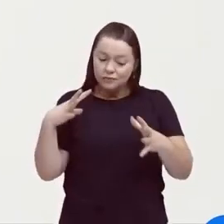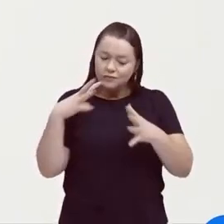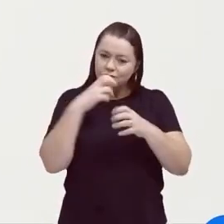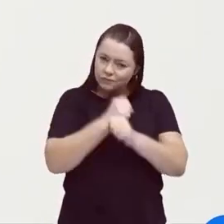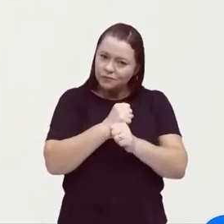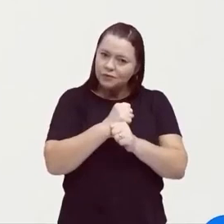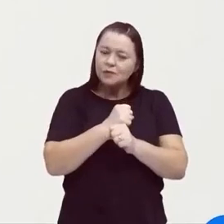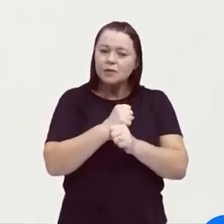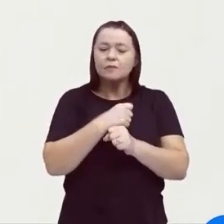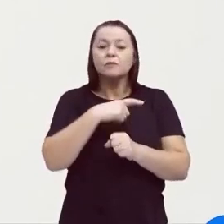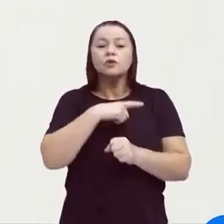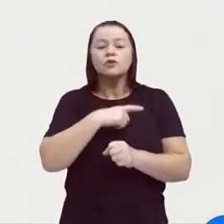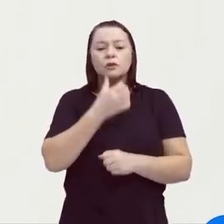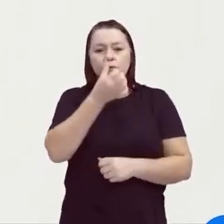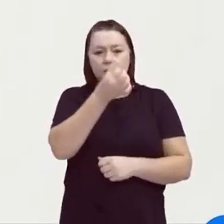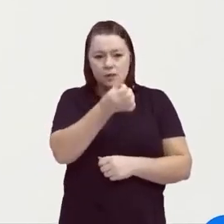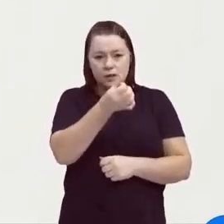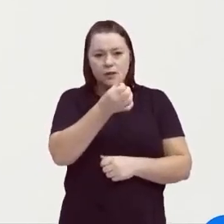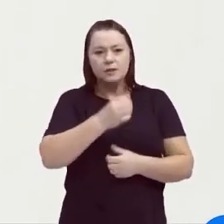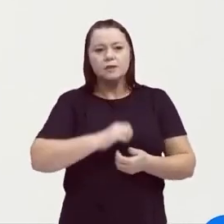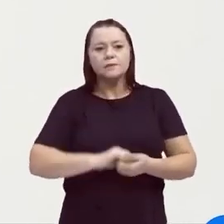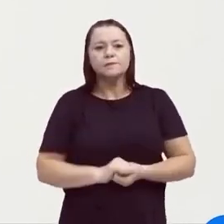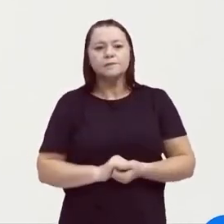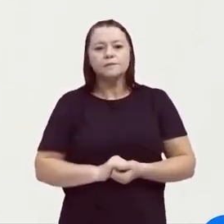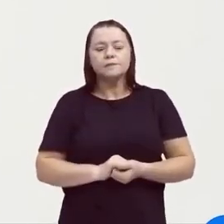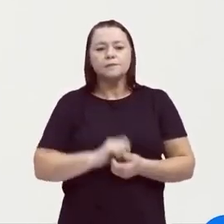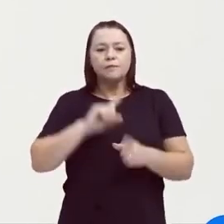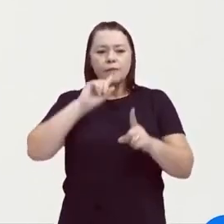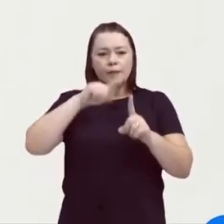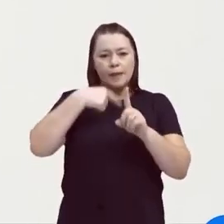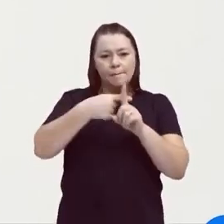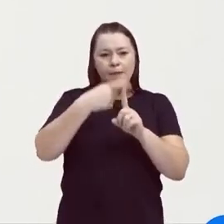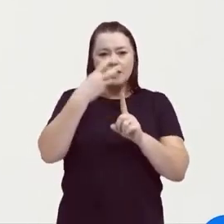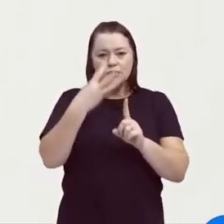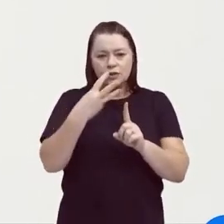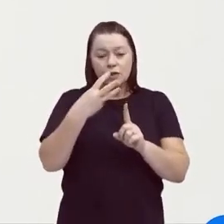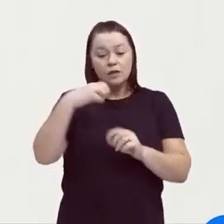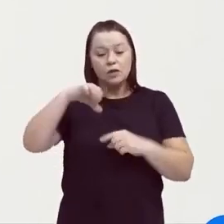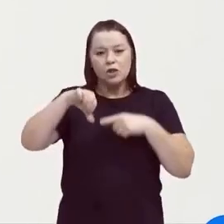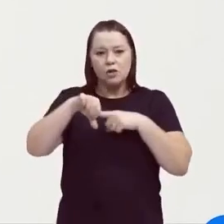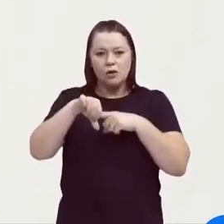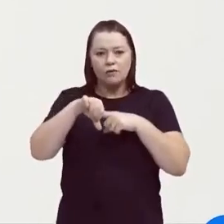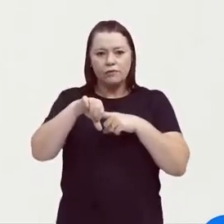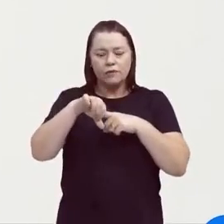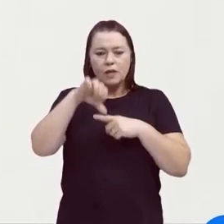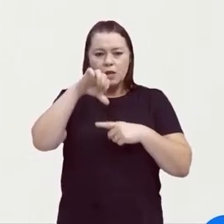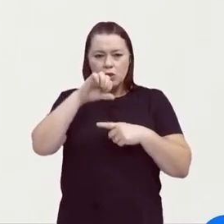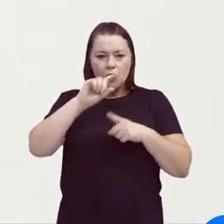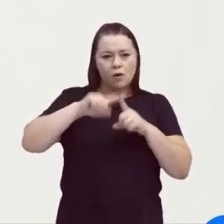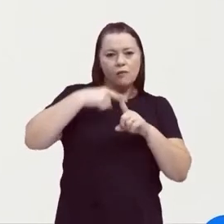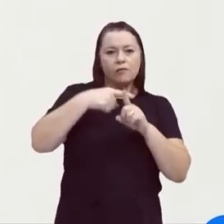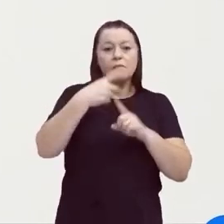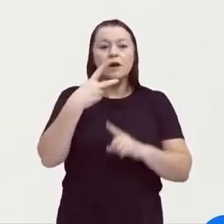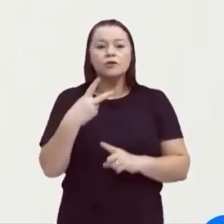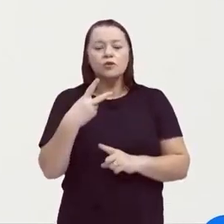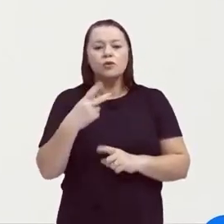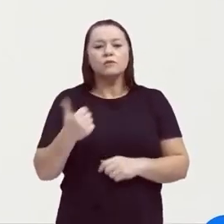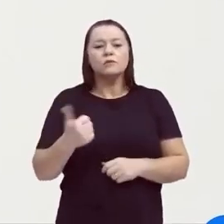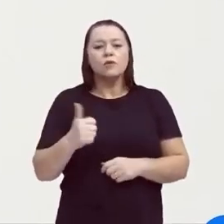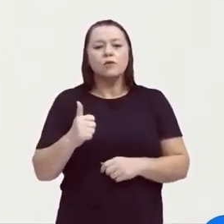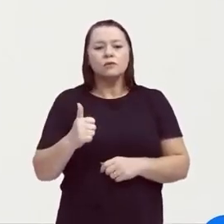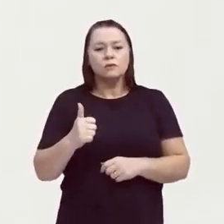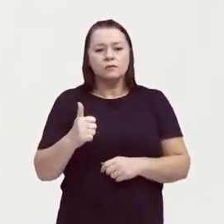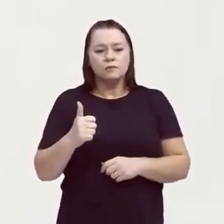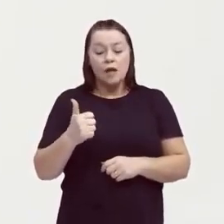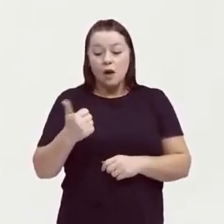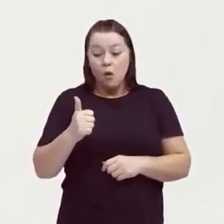Então, nós temos o quê? 6 mais 3, 9. 9 mais 2, 11. E